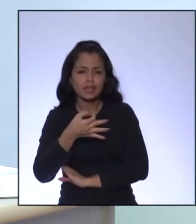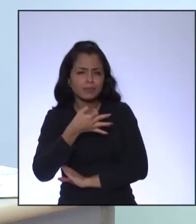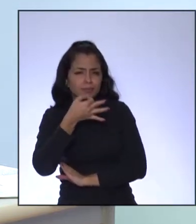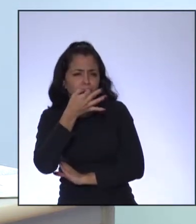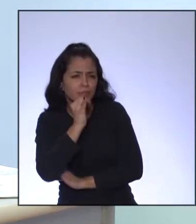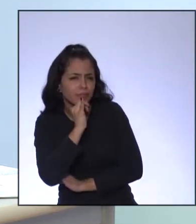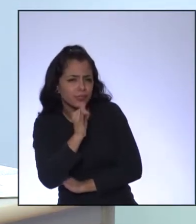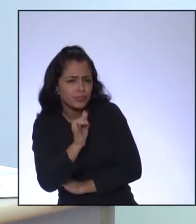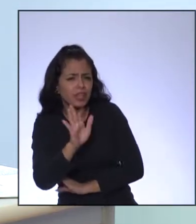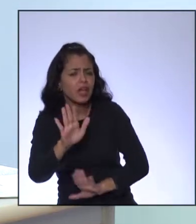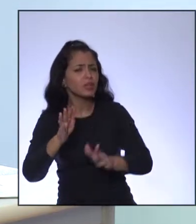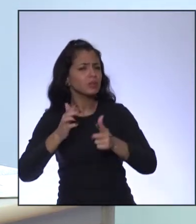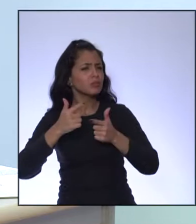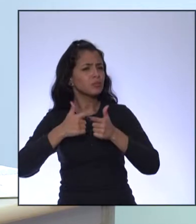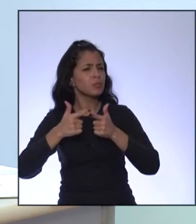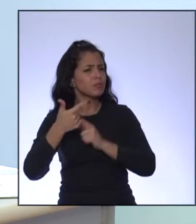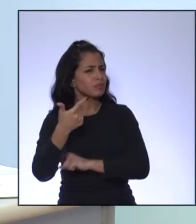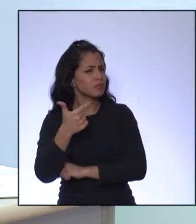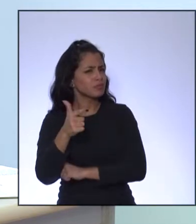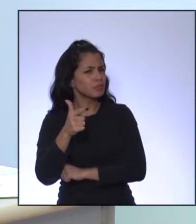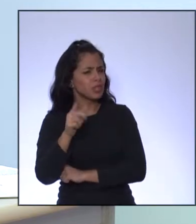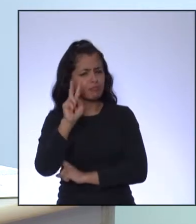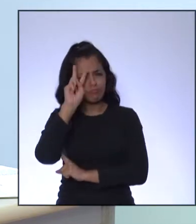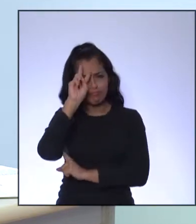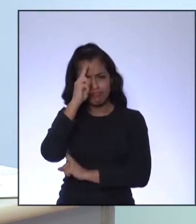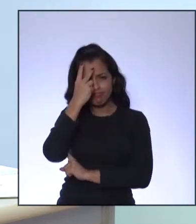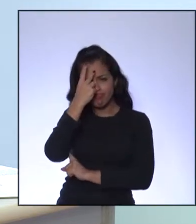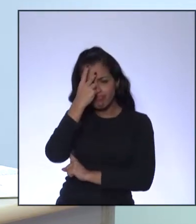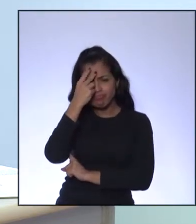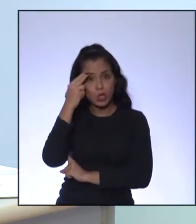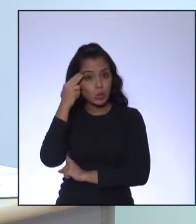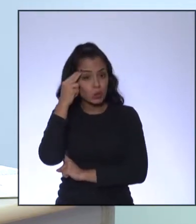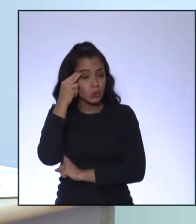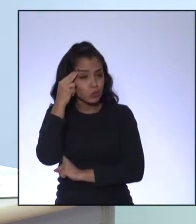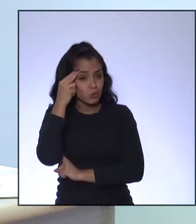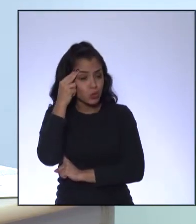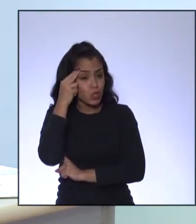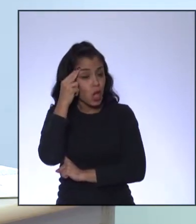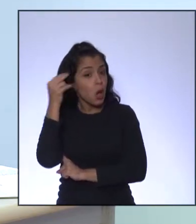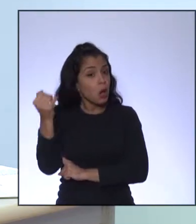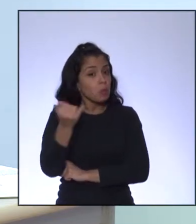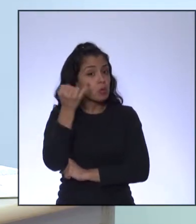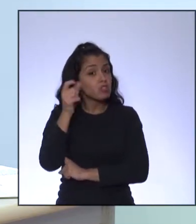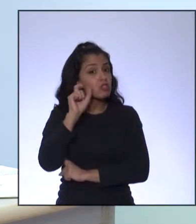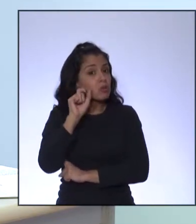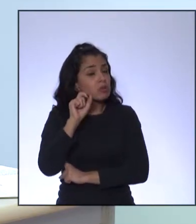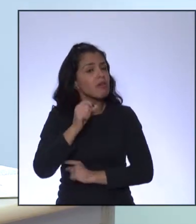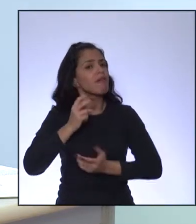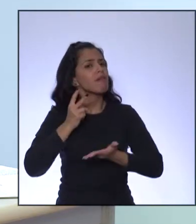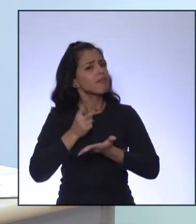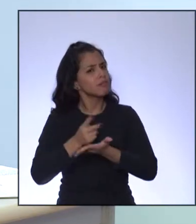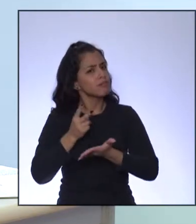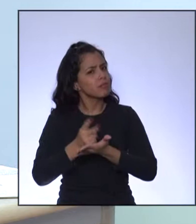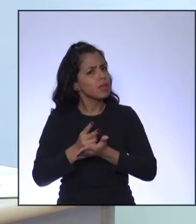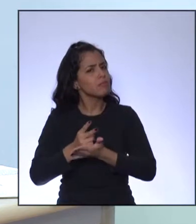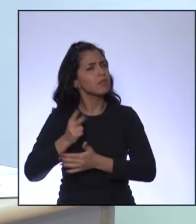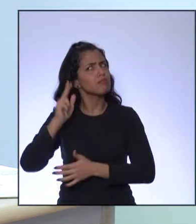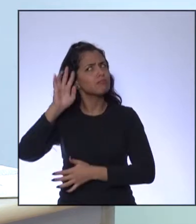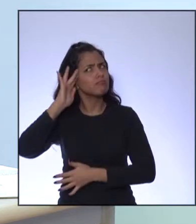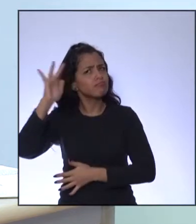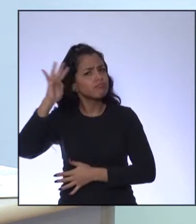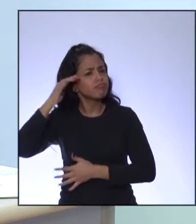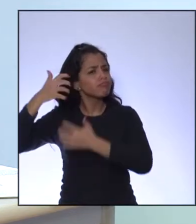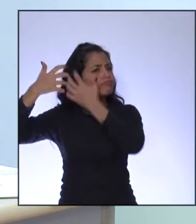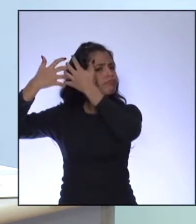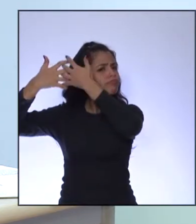não tem problema, né, da gente mudar o nosso sonho. O importante é a gente sempre fazer esse exercício de reflexão, como a